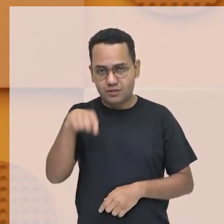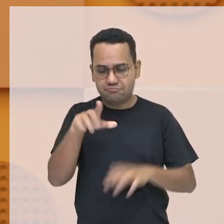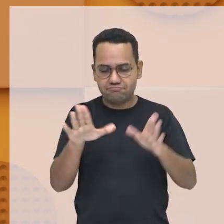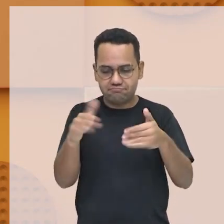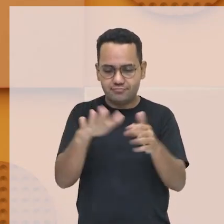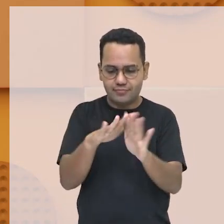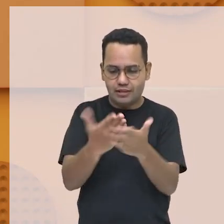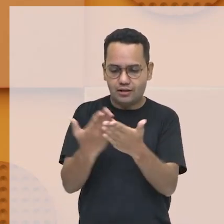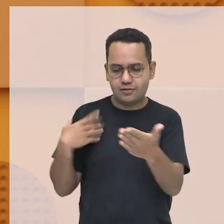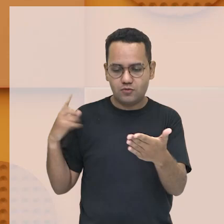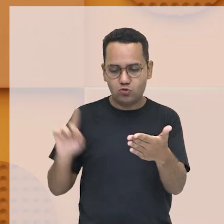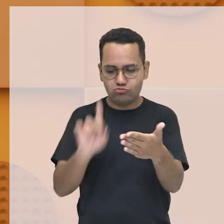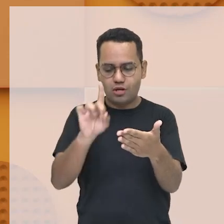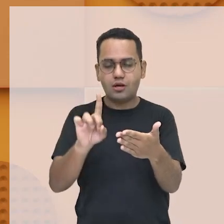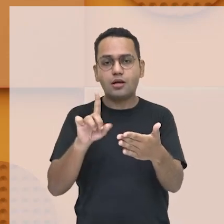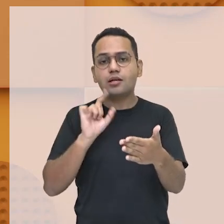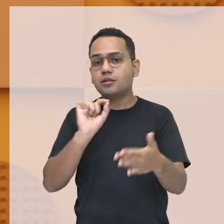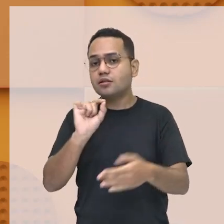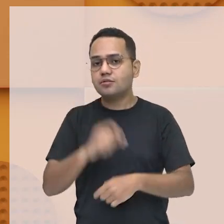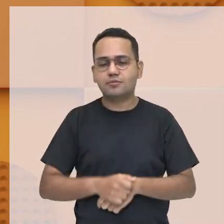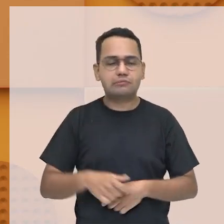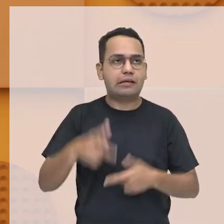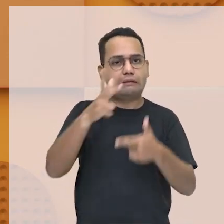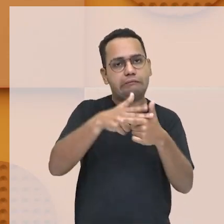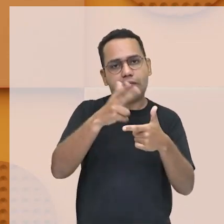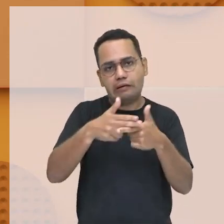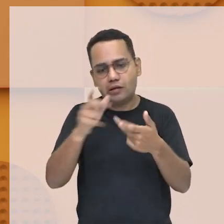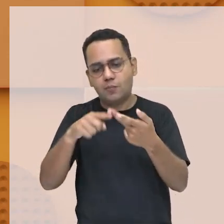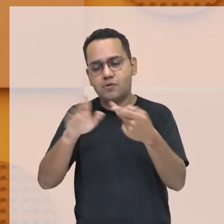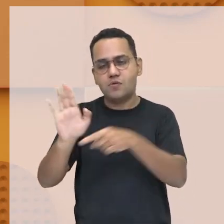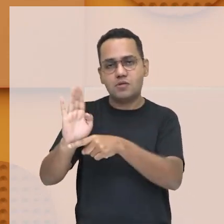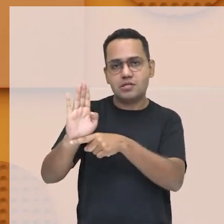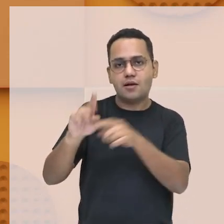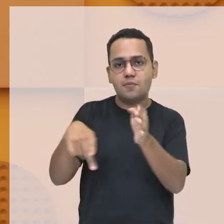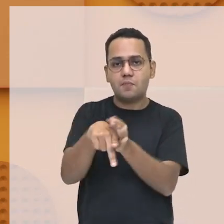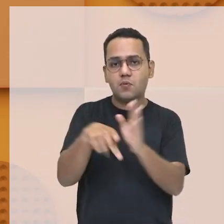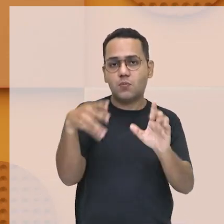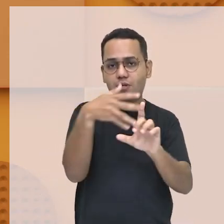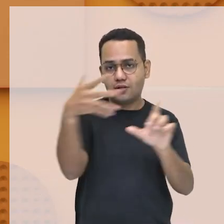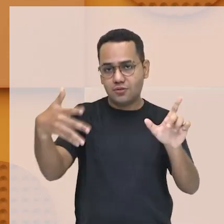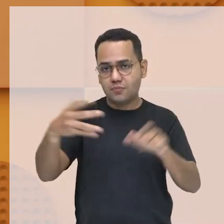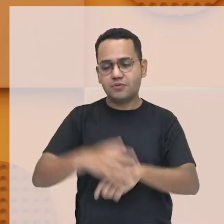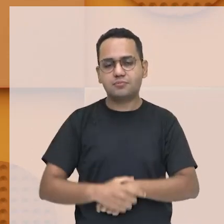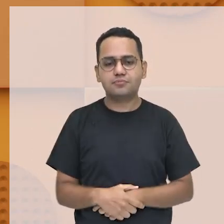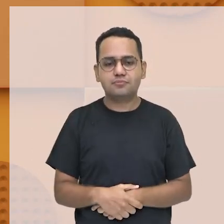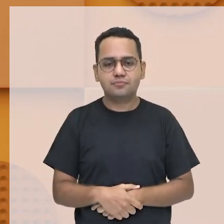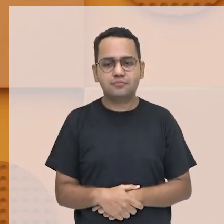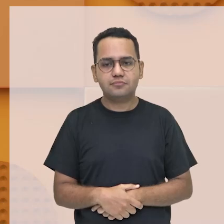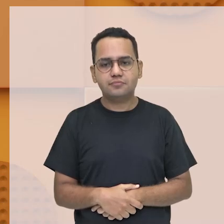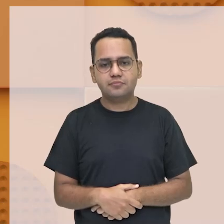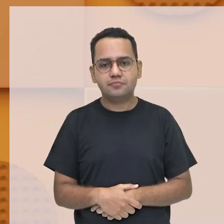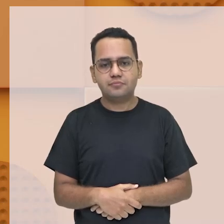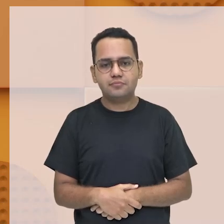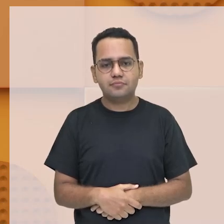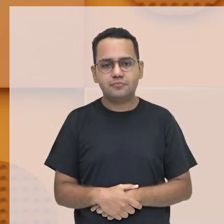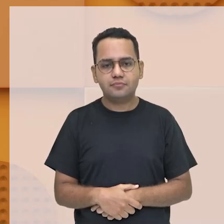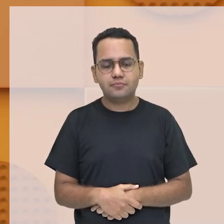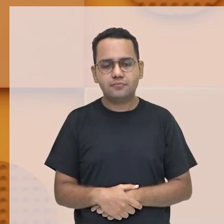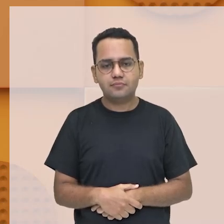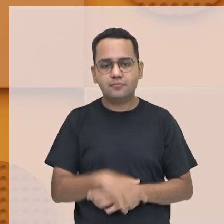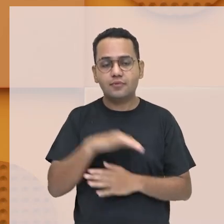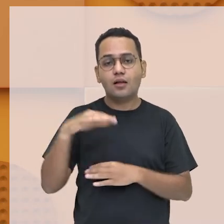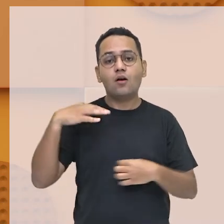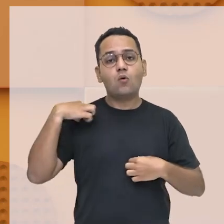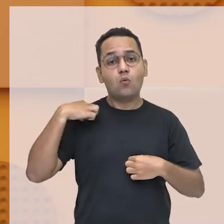ou de uma determinada série lá do Netflix e assim por diante. E aí tem outras questões várias, como o vestuário.